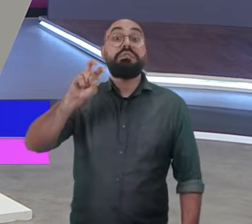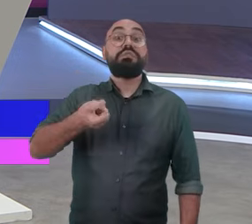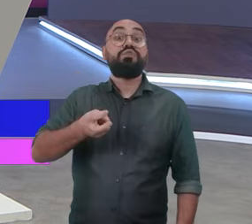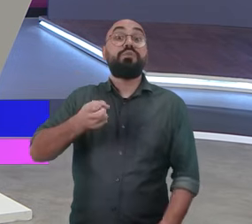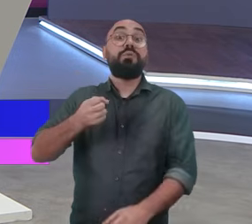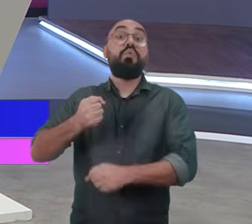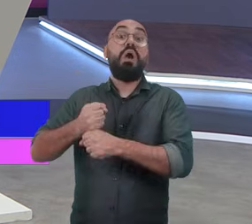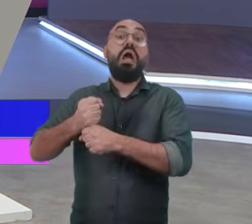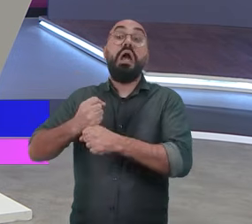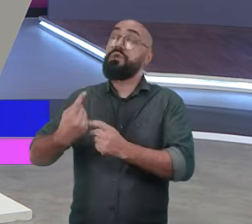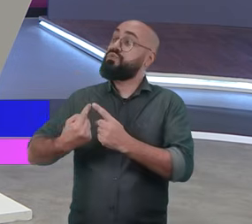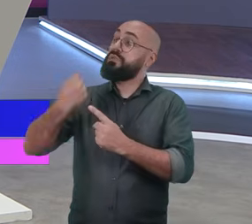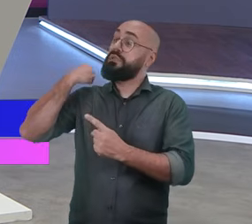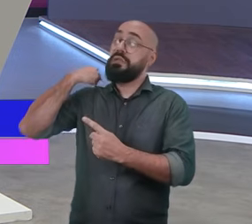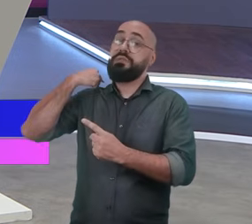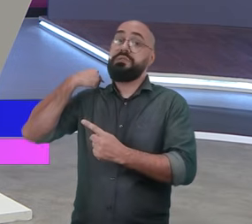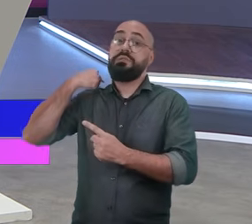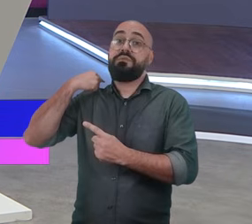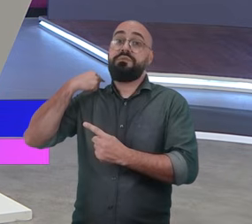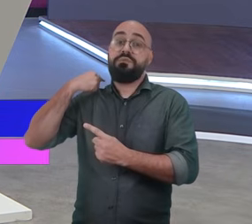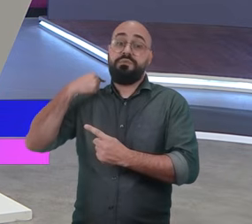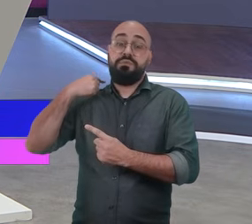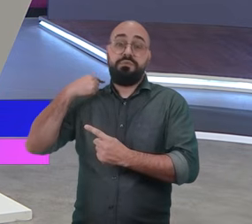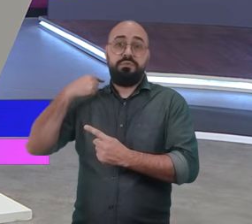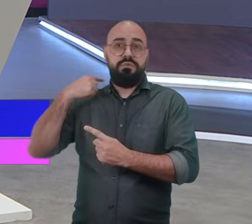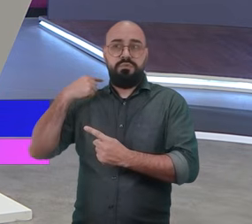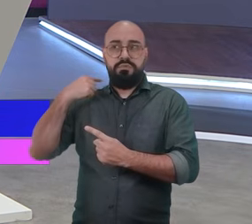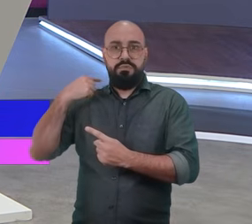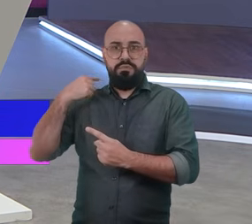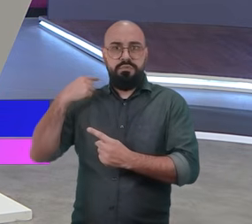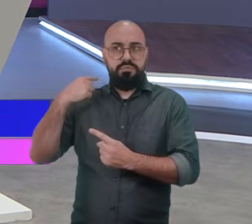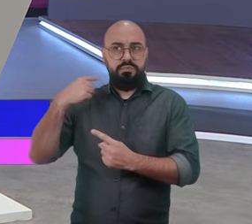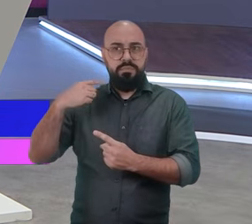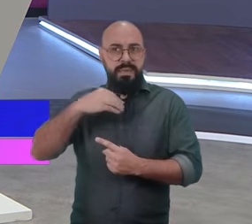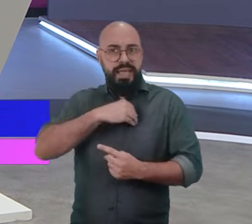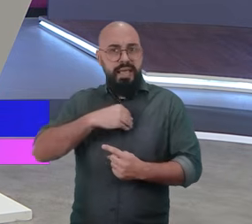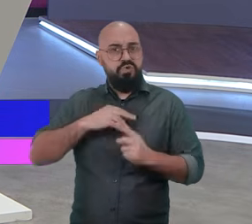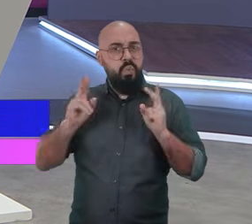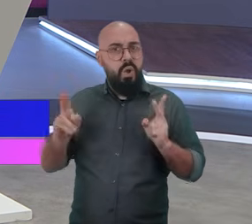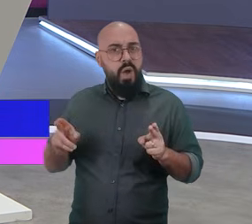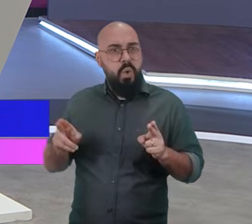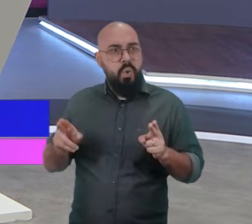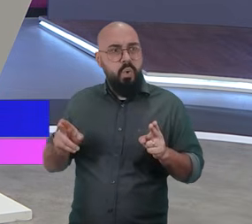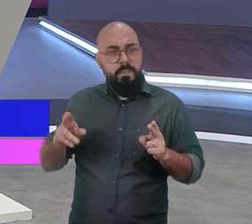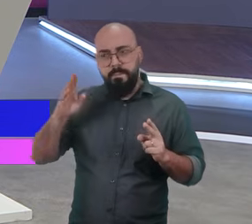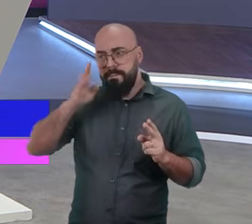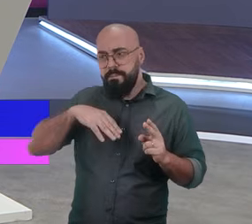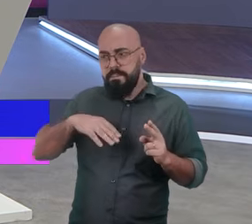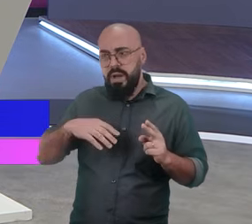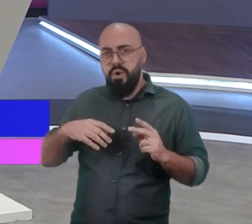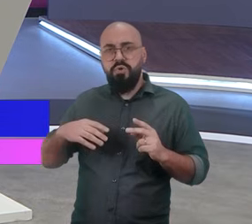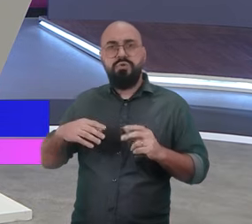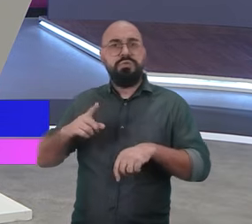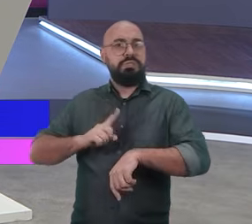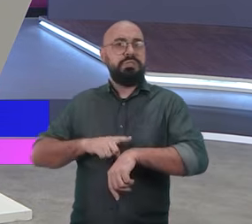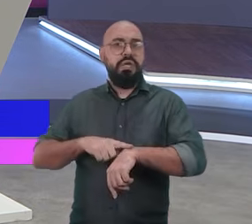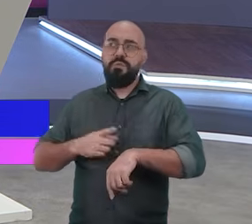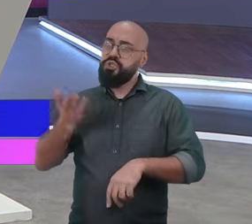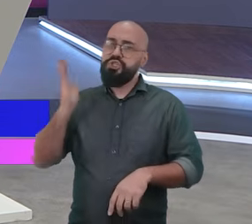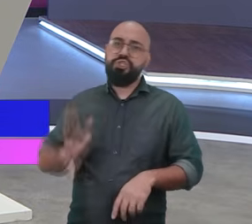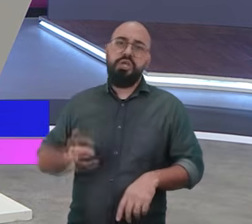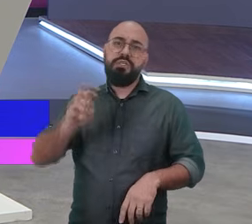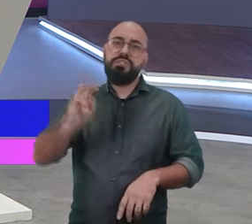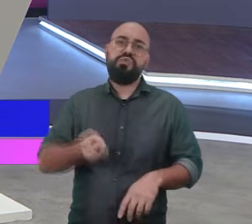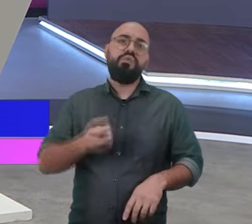anos atrás e alguém que morre hoje, vão queimar pelo mesmo pecado, por exemplo, só que por tempos muito diferentes, porque alguém já está